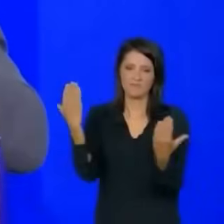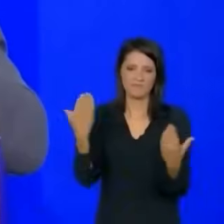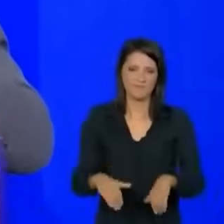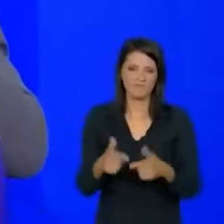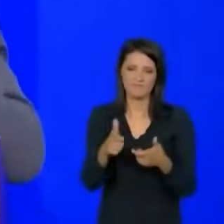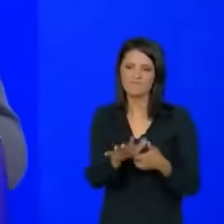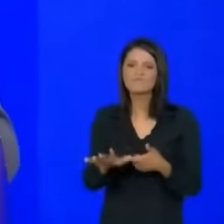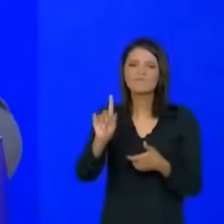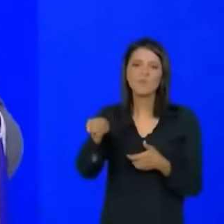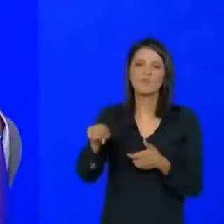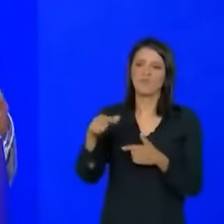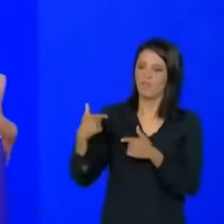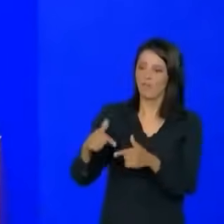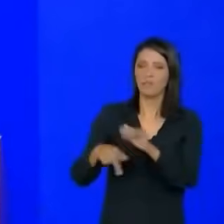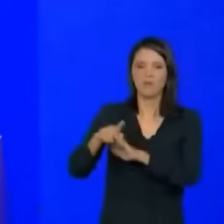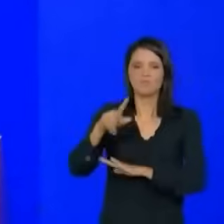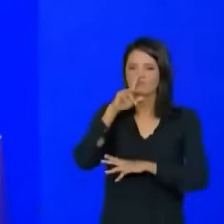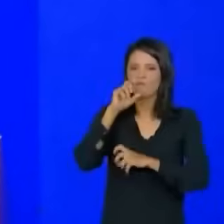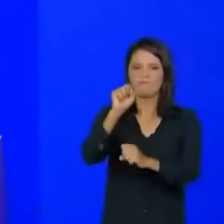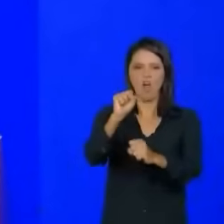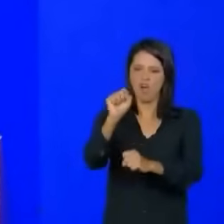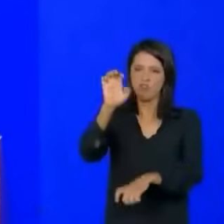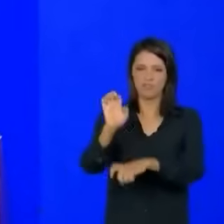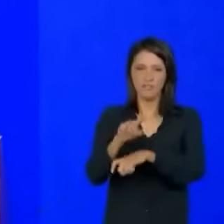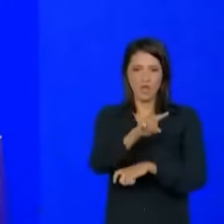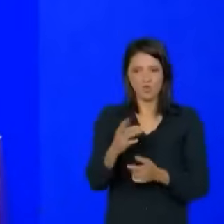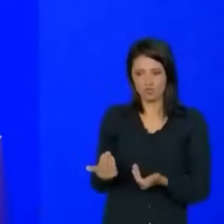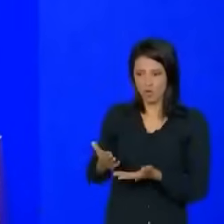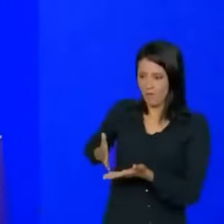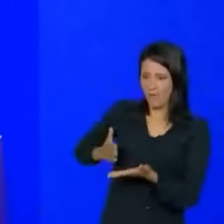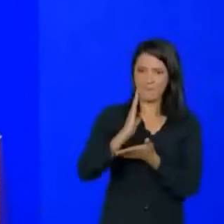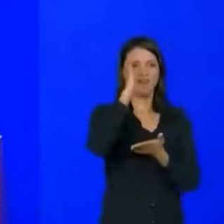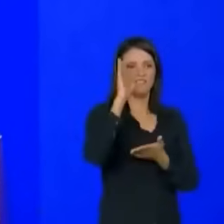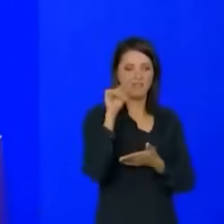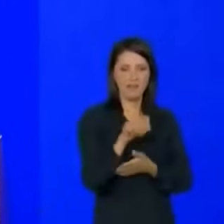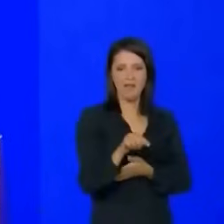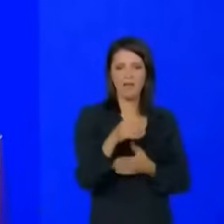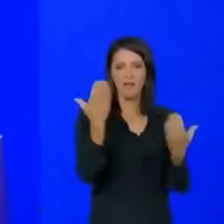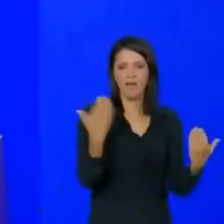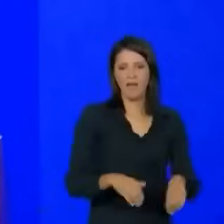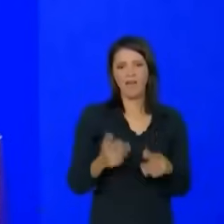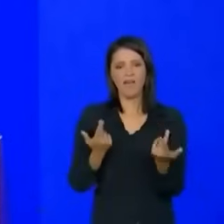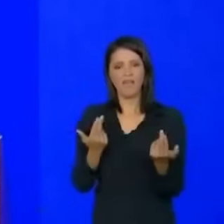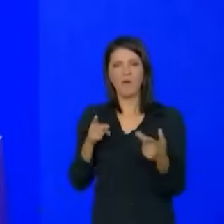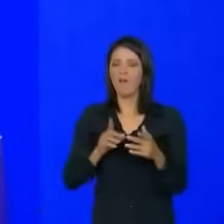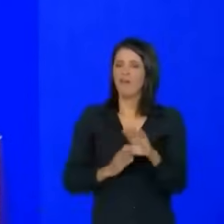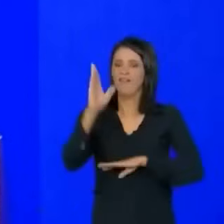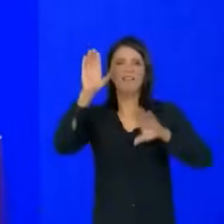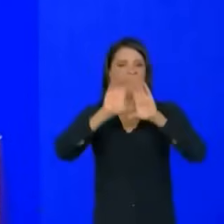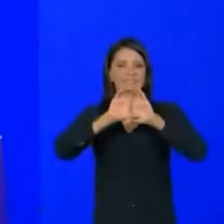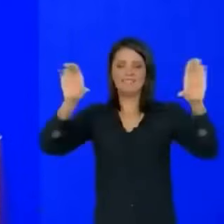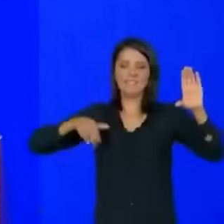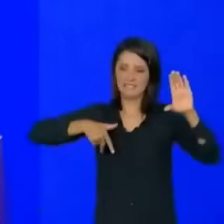numa dessas carreiras de estado forte quando um jovem passa num concurso daquele é como se ele tivesse ido pro céu ou